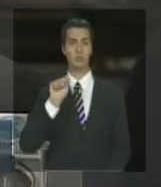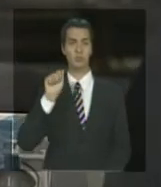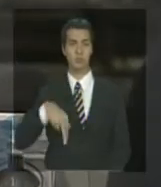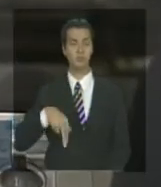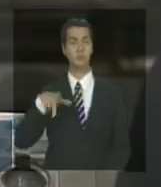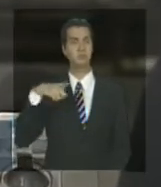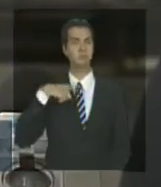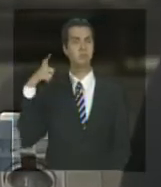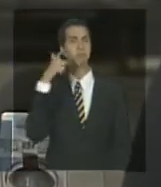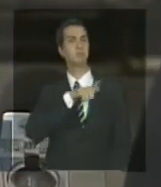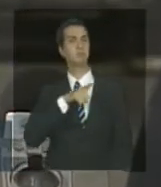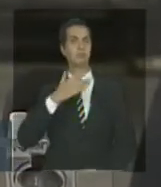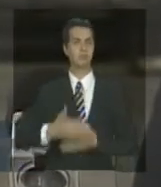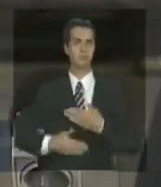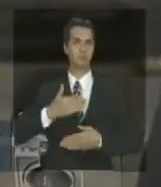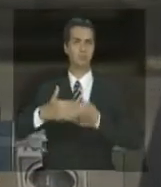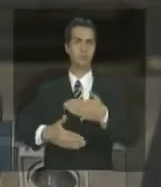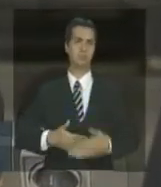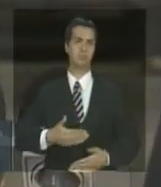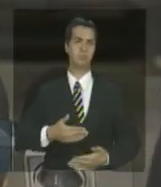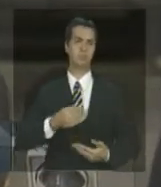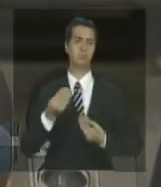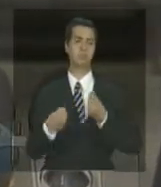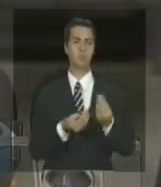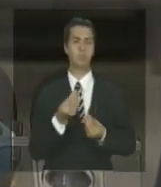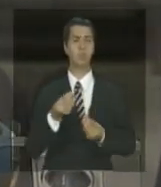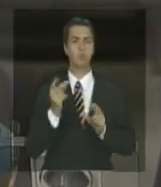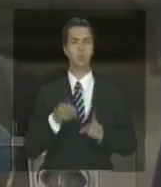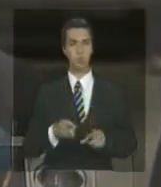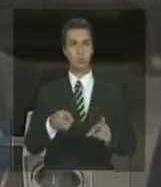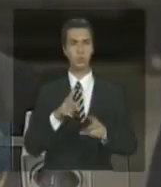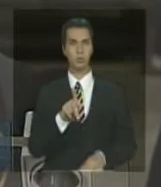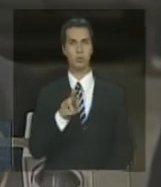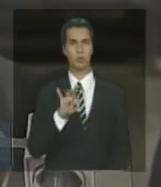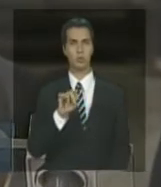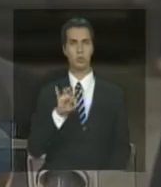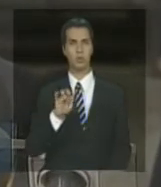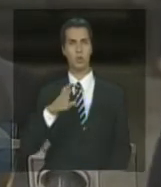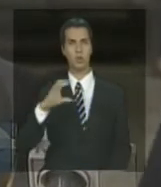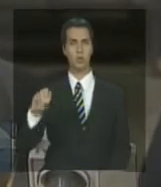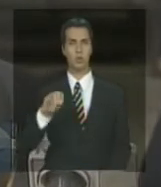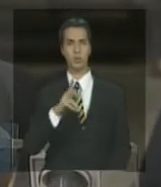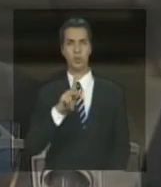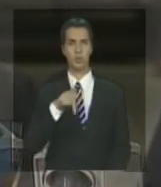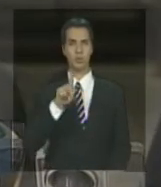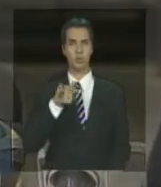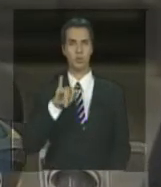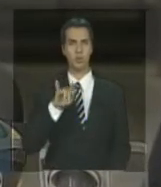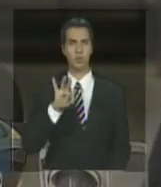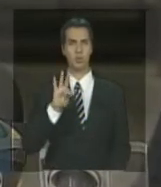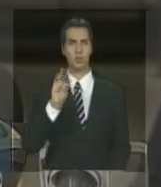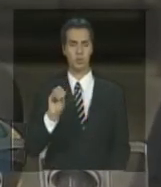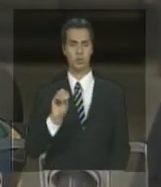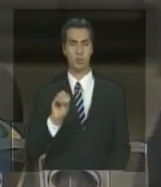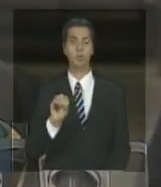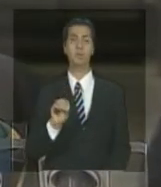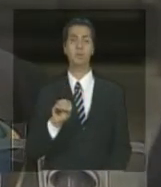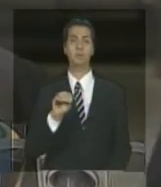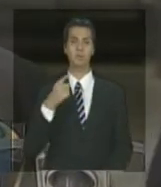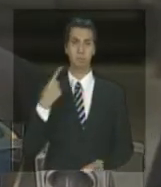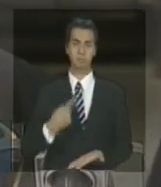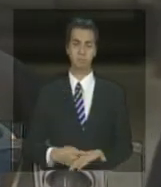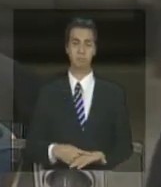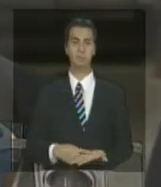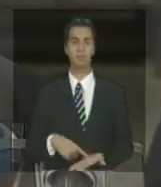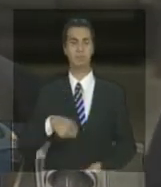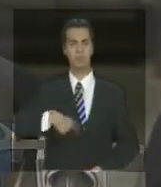avanço em termos da sobrevivência do protocolo de Quioto e dos acordos que foram alcançados. Aliás, acordos esses,